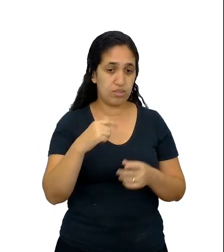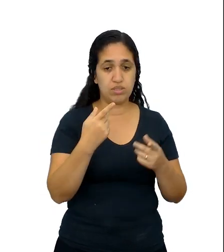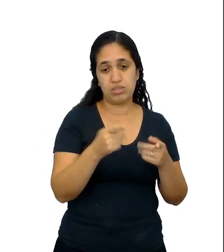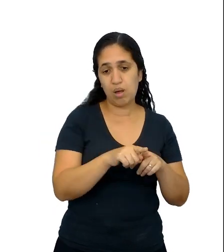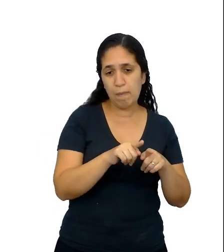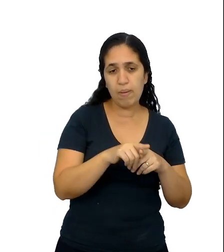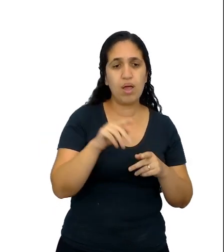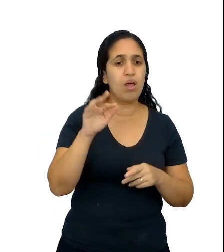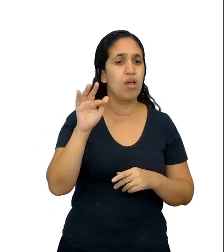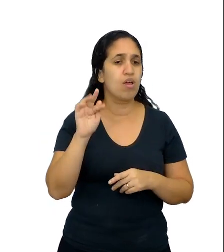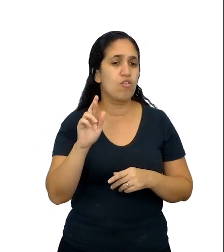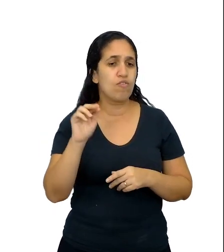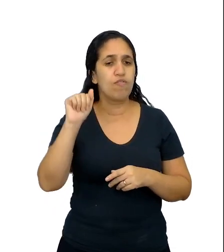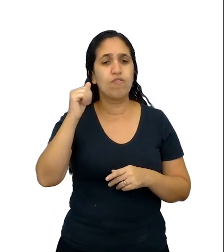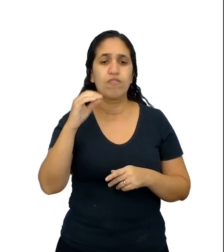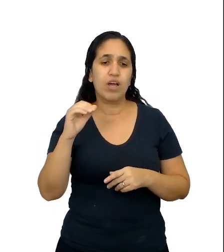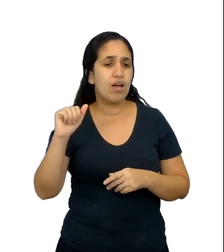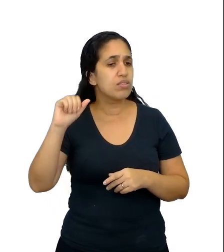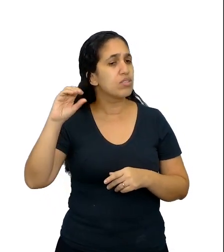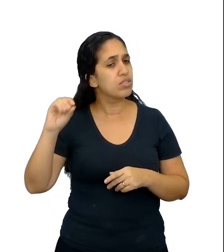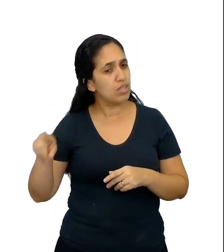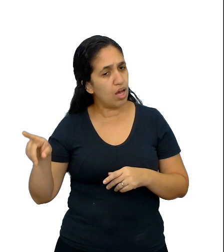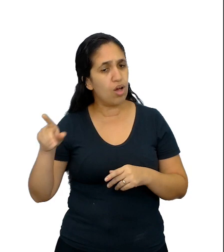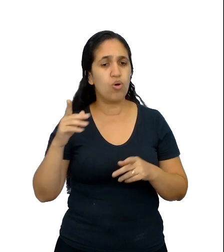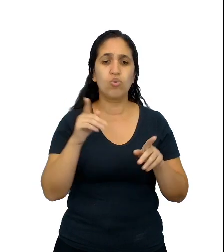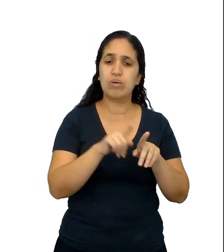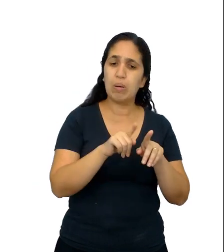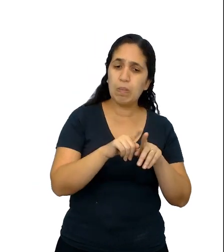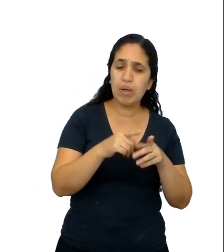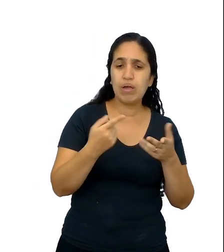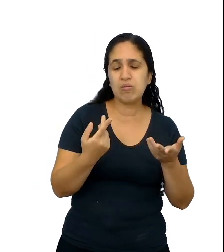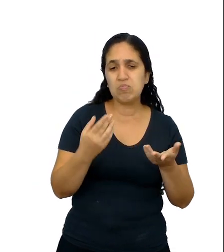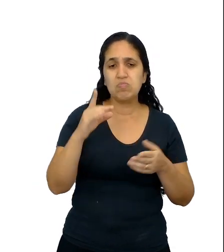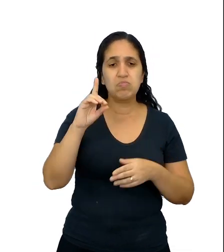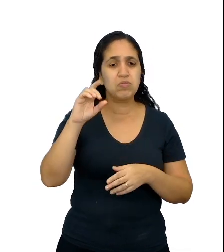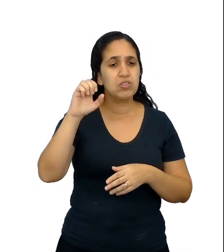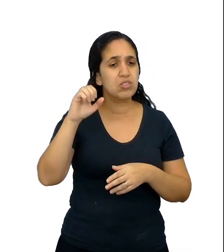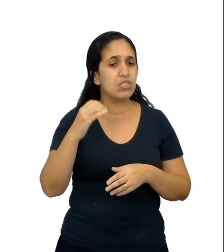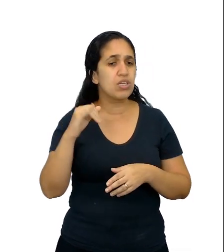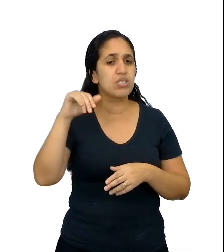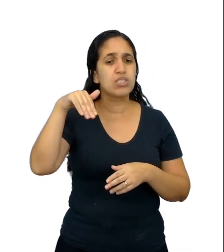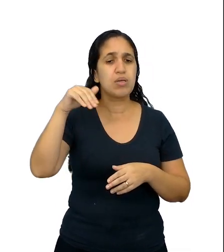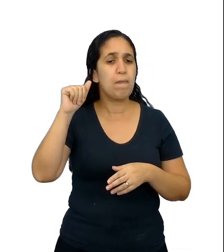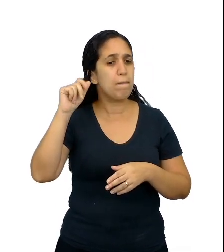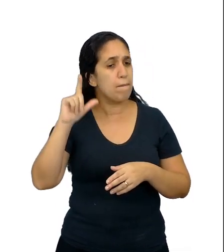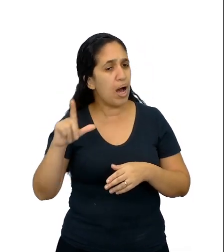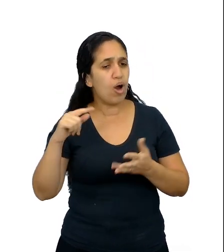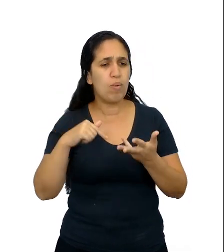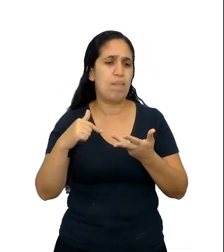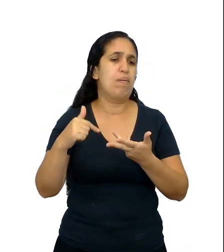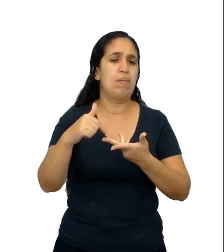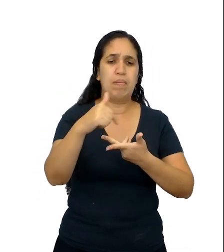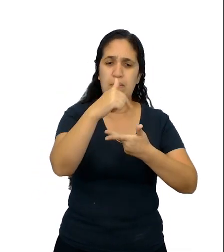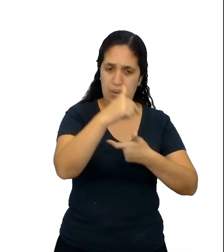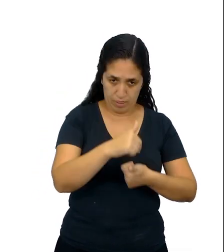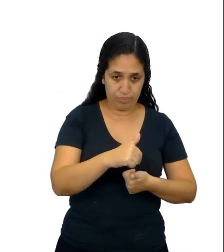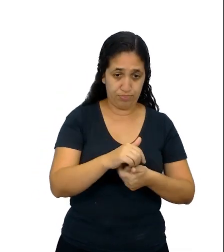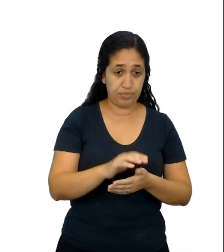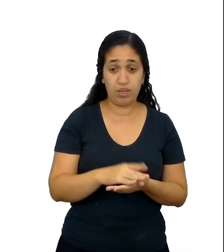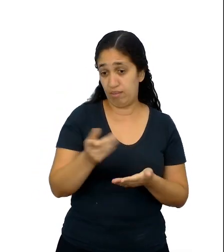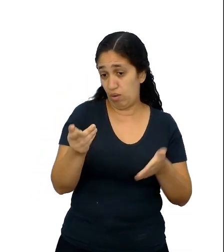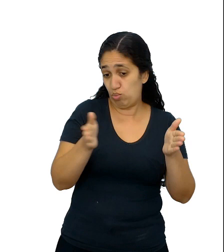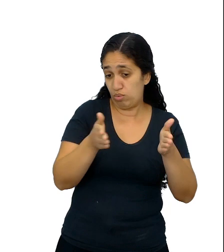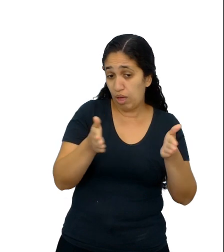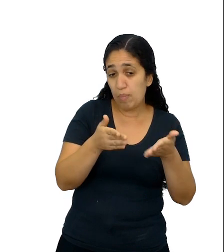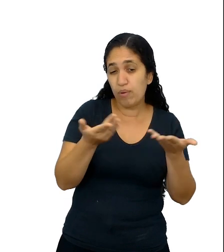na representação decimal, na representação percentual, na representação figural. Então, nosso tempo aqui ele é